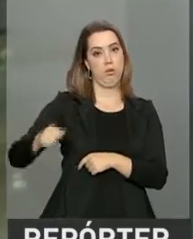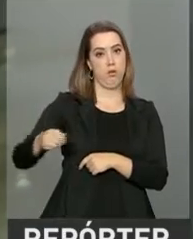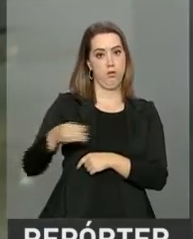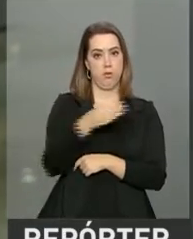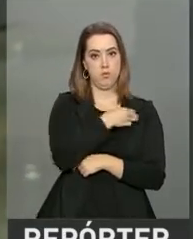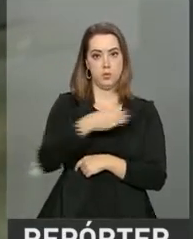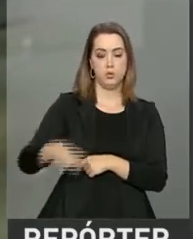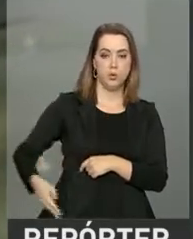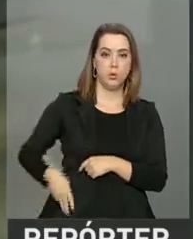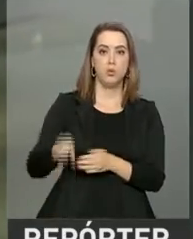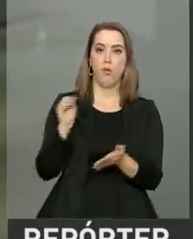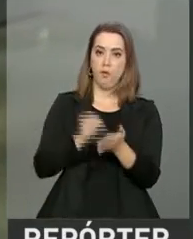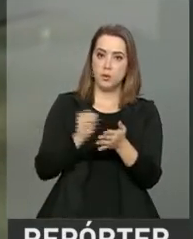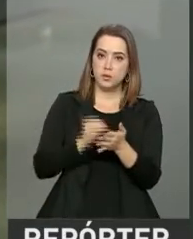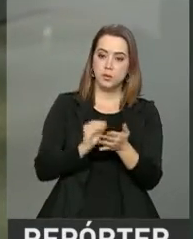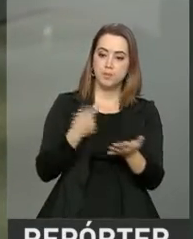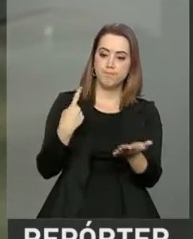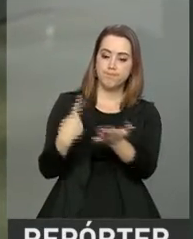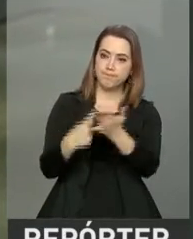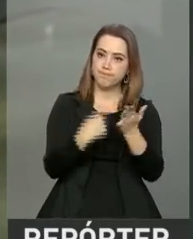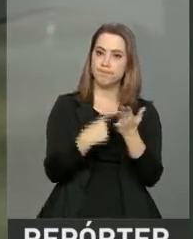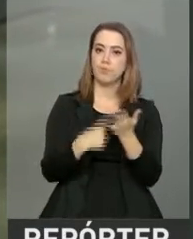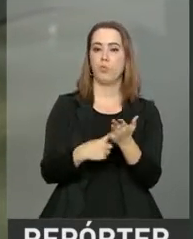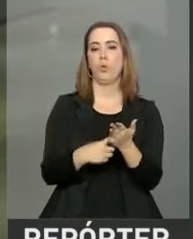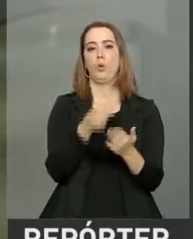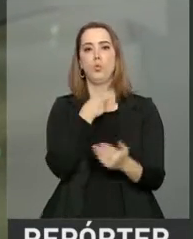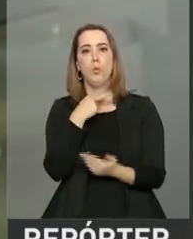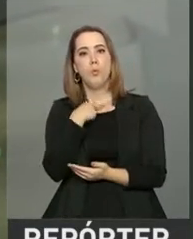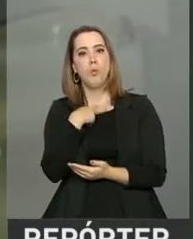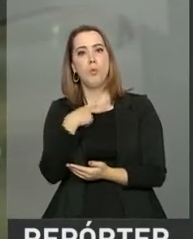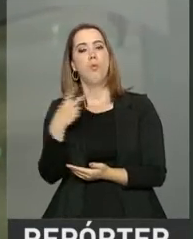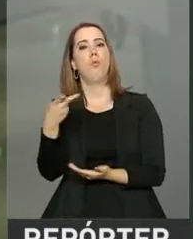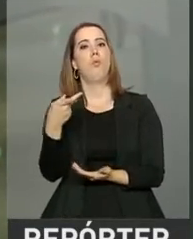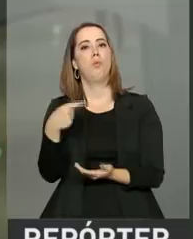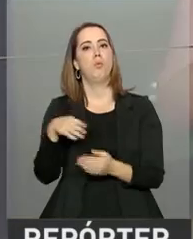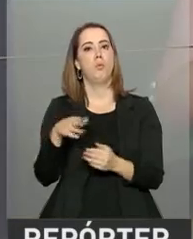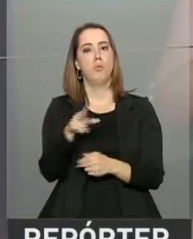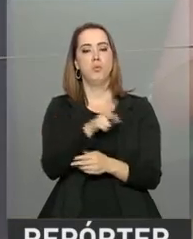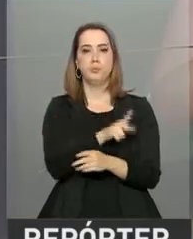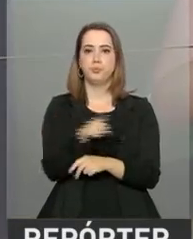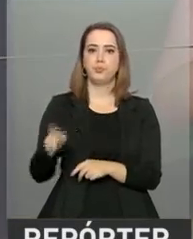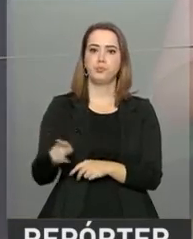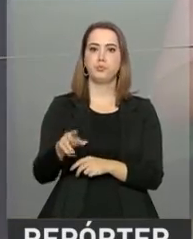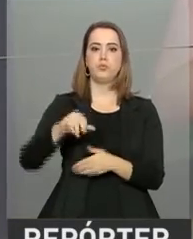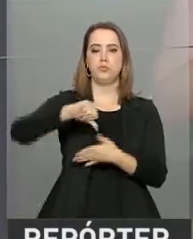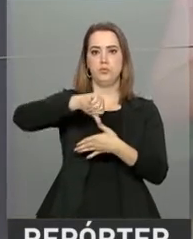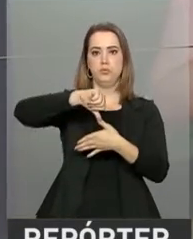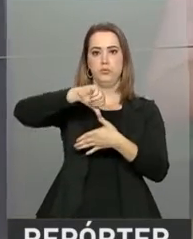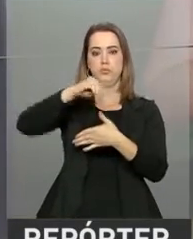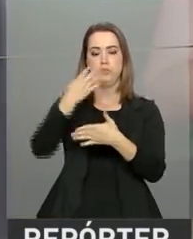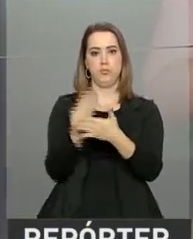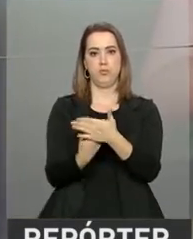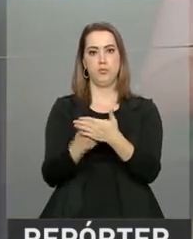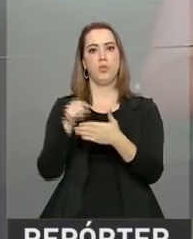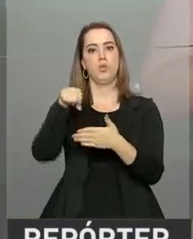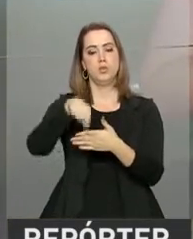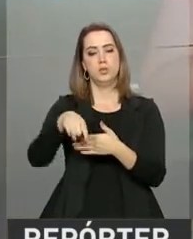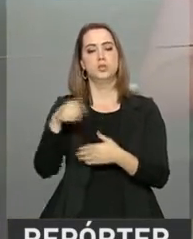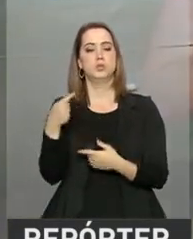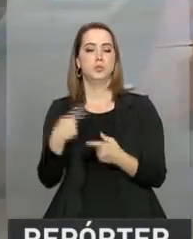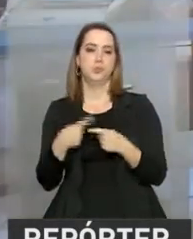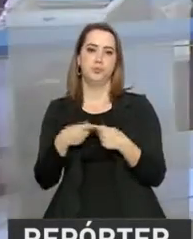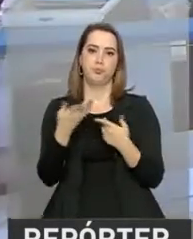pré-requisitos e que não tem condições de dirigir o Mercosul nessas condições. Renata. Obrigada pelas informações, Becker. Boa noite para